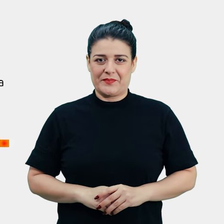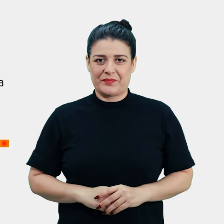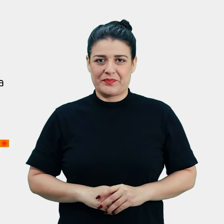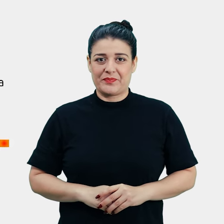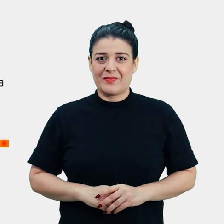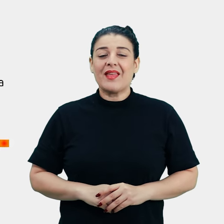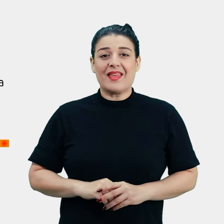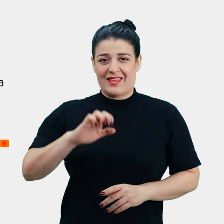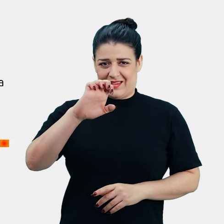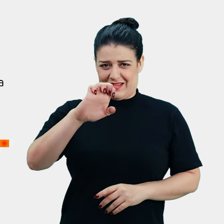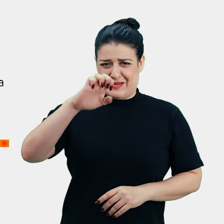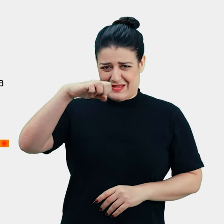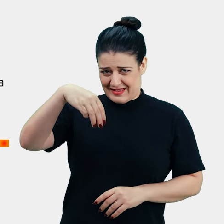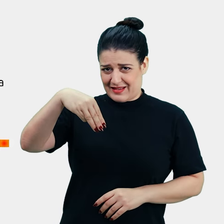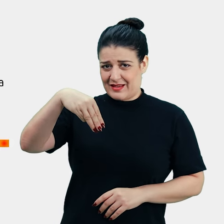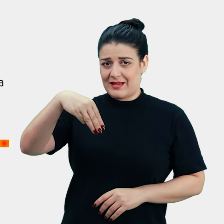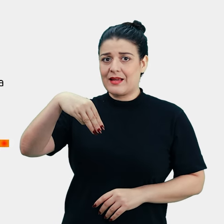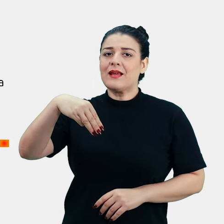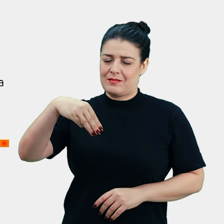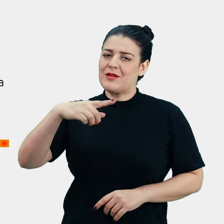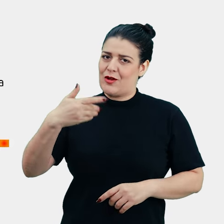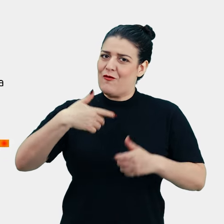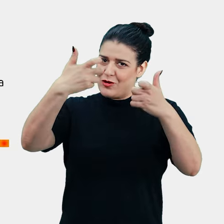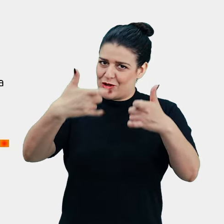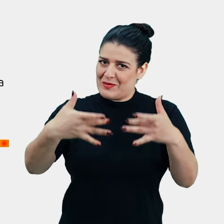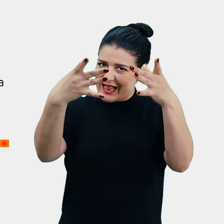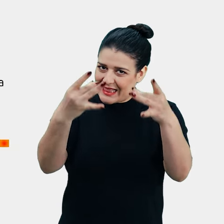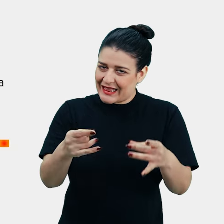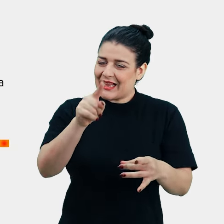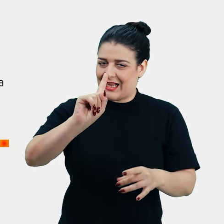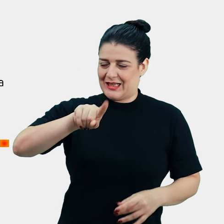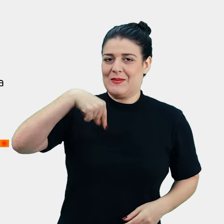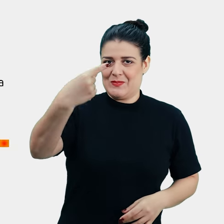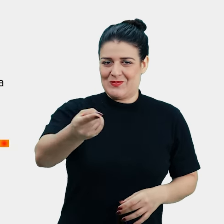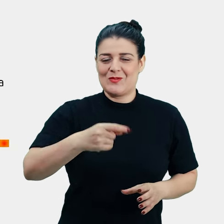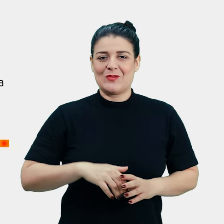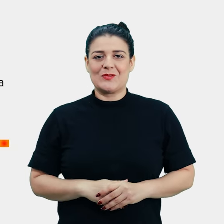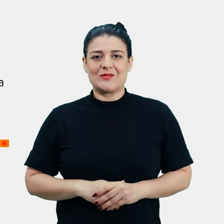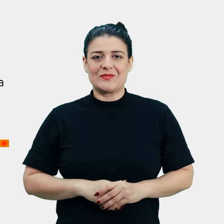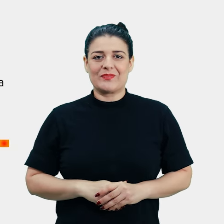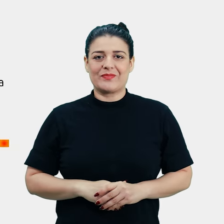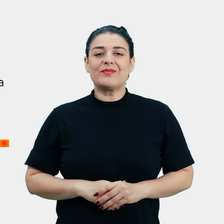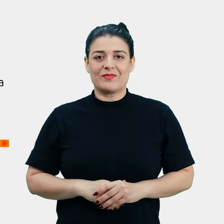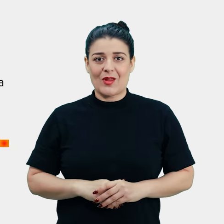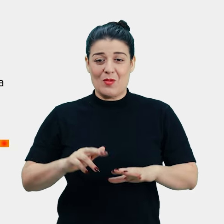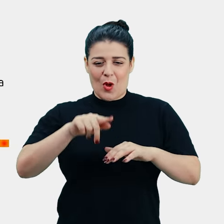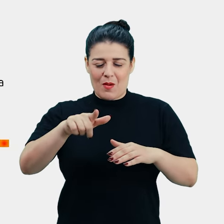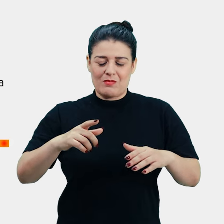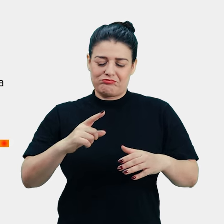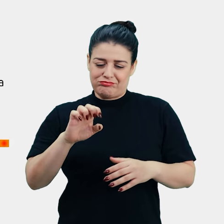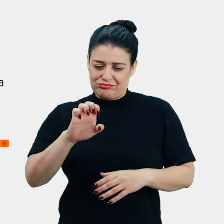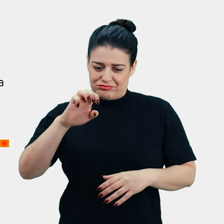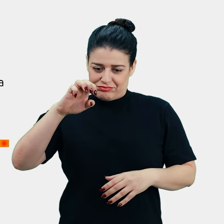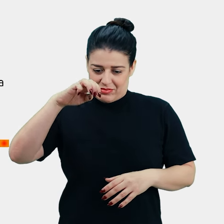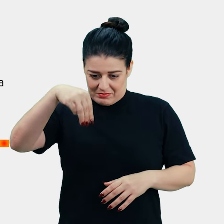A espectrometria de massas, que eu vou falar mais um pouquinho sobre ela, tá? A partir da espectrometria de massas,